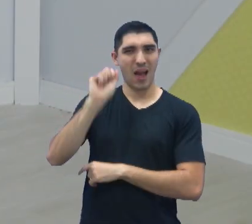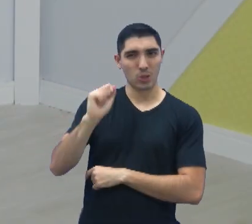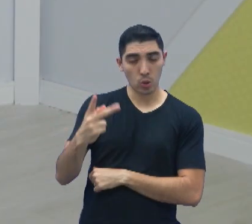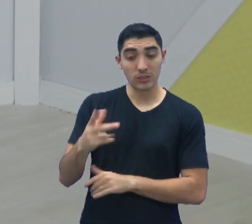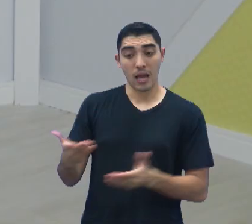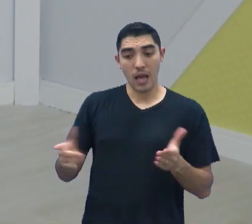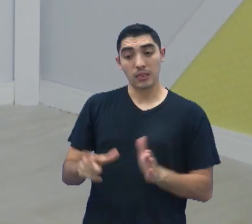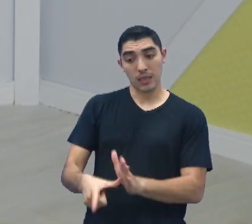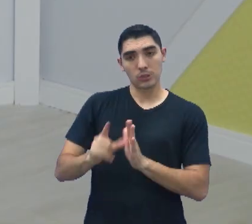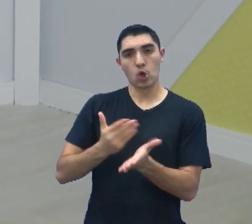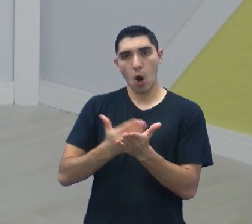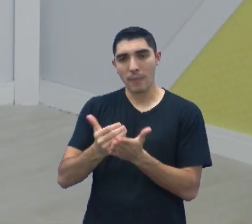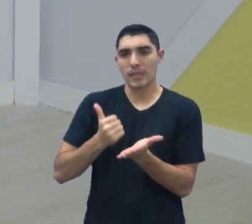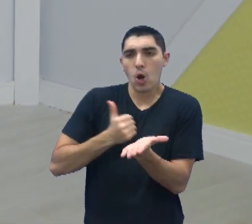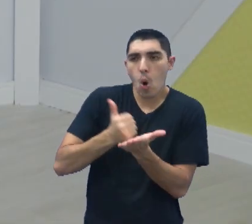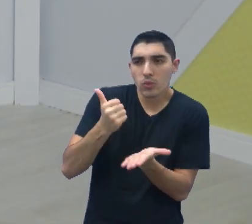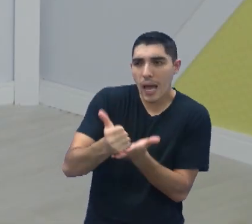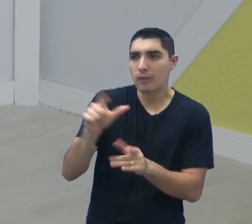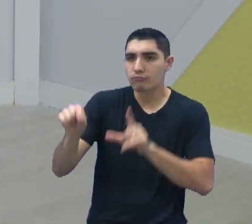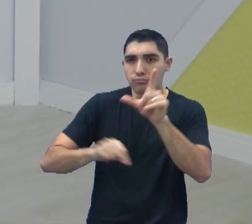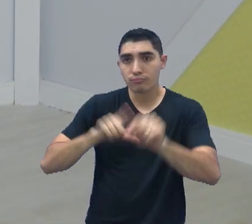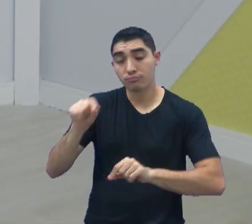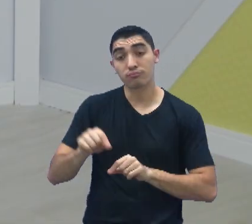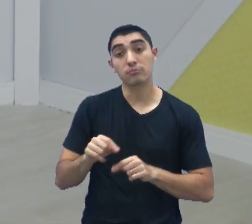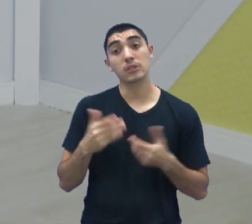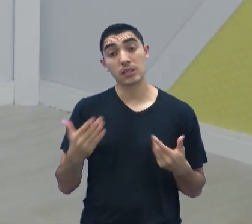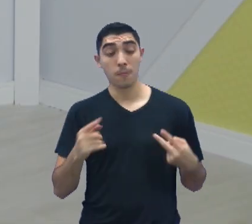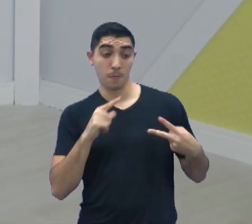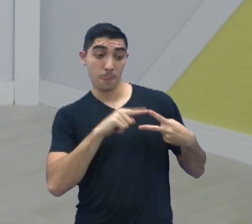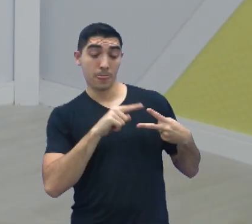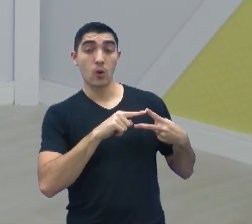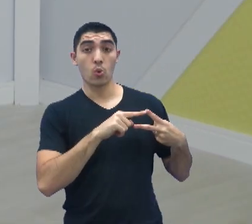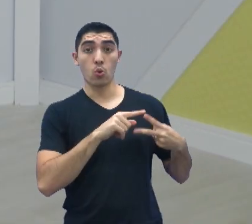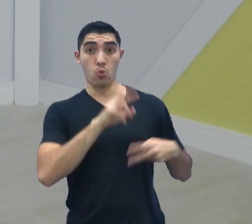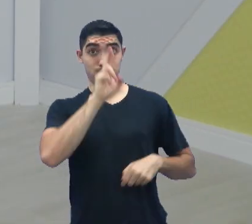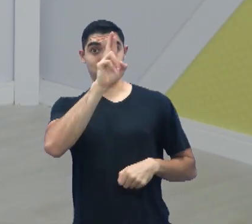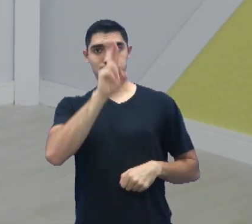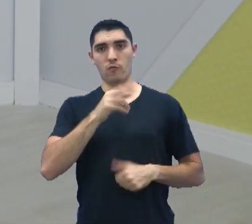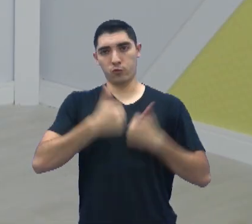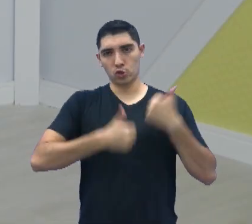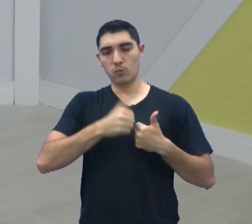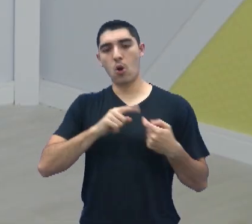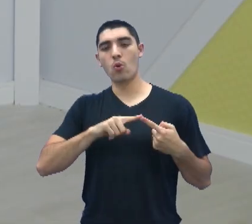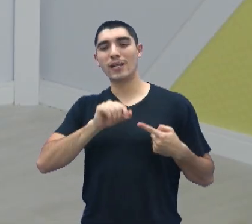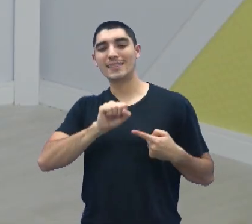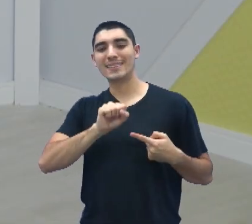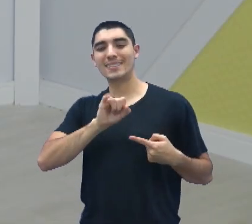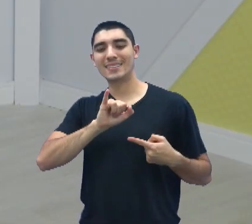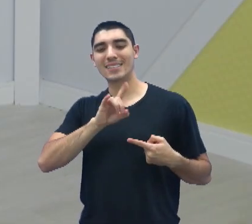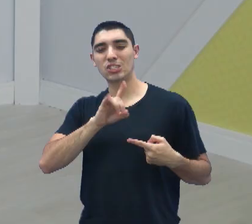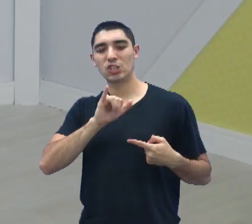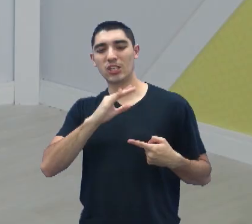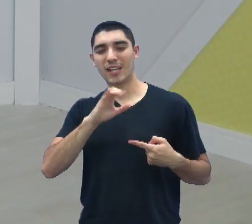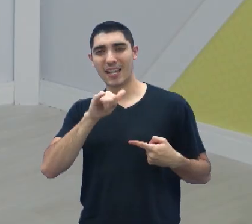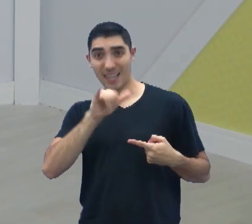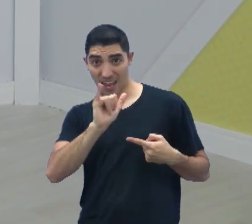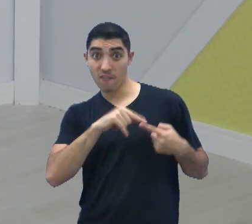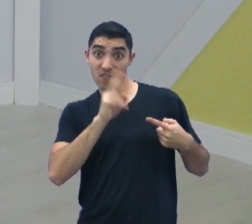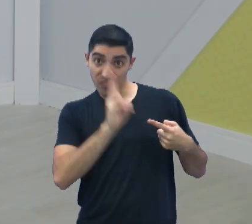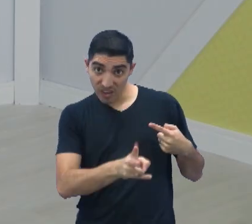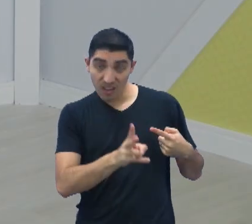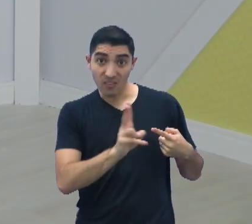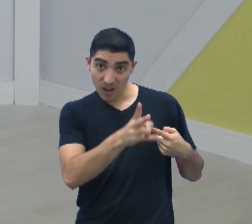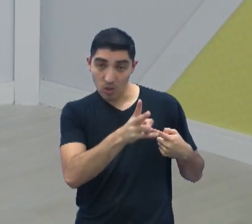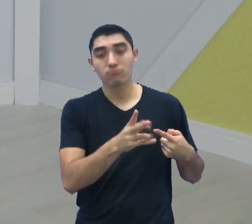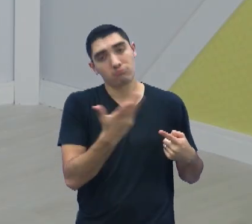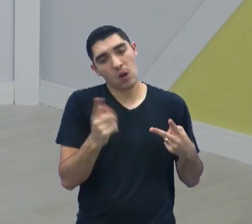de contratação de jogadores e tudo mais. Sid Clay ficando, acho bem provável que o Marcelo Marelli permaneça para a Série A2 no